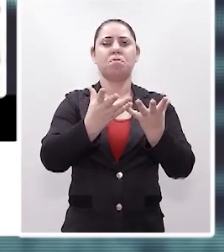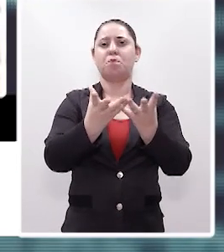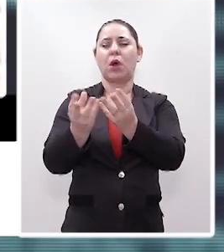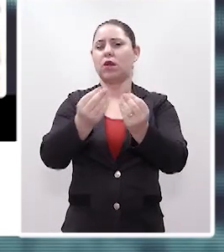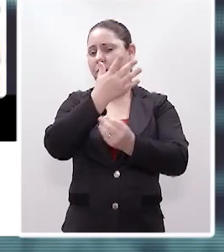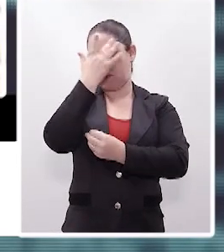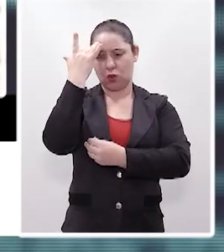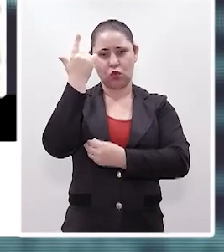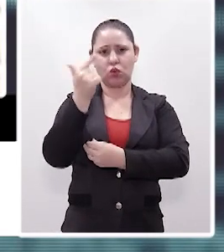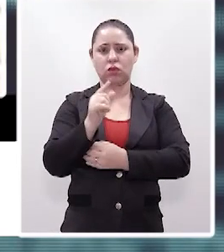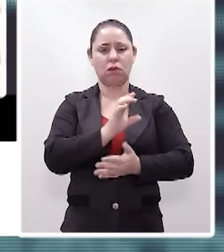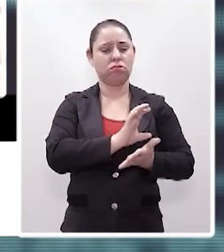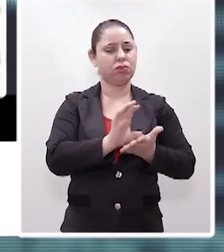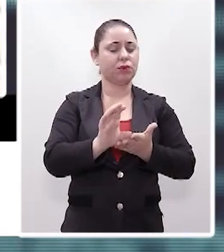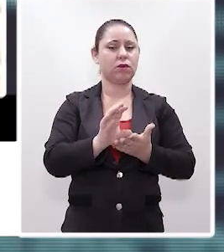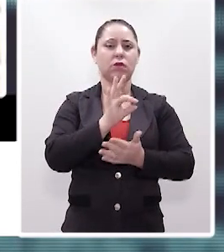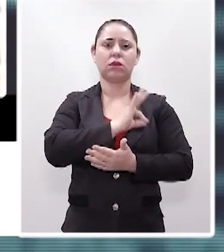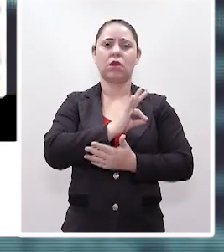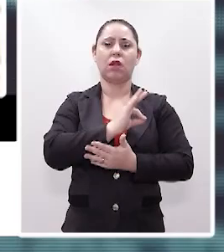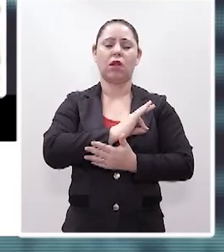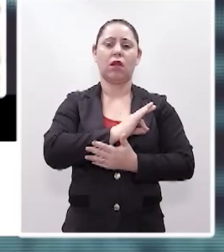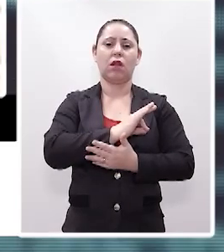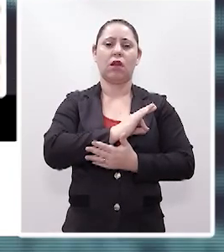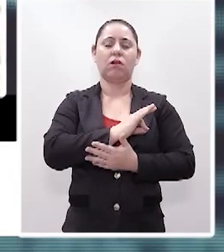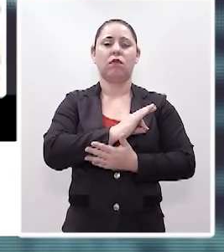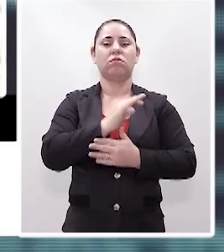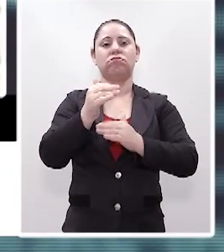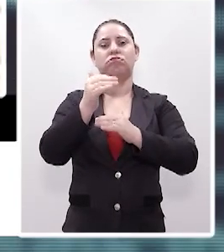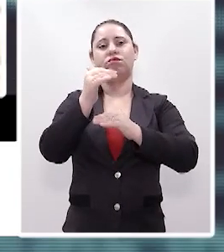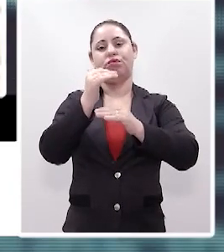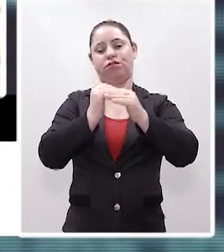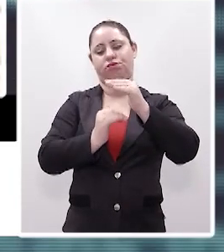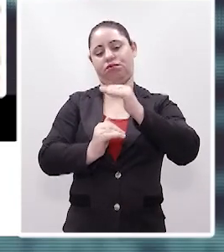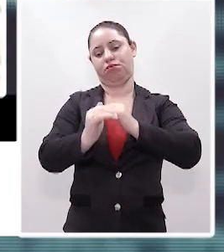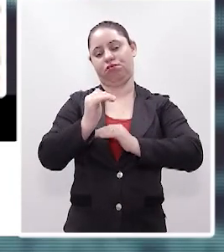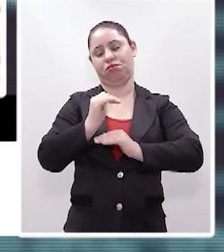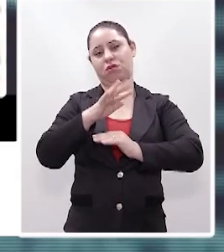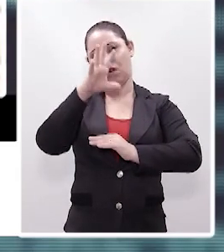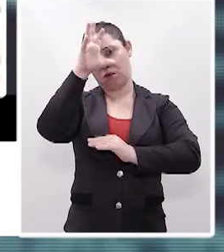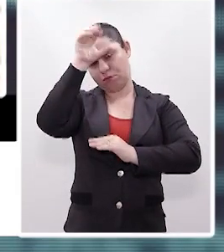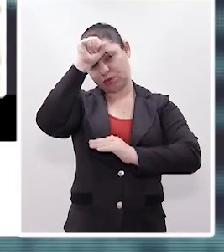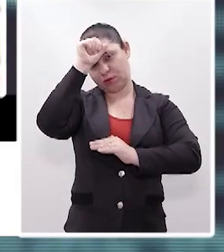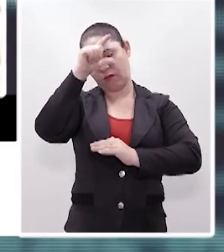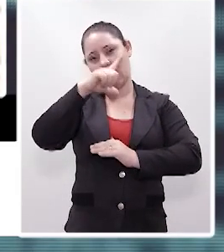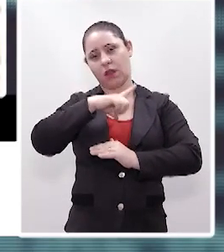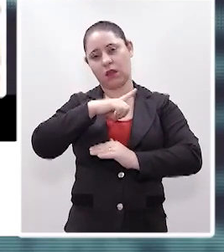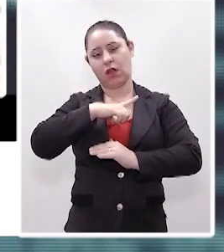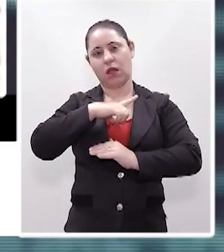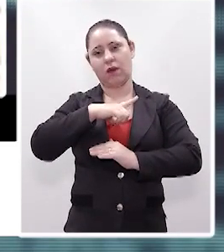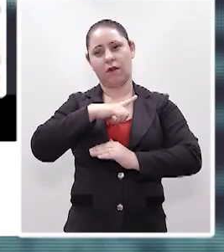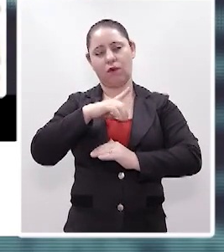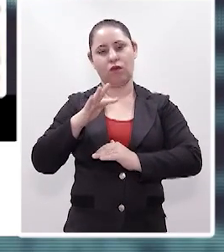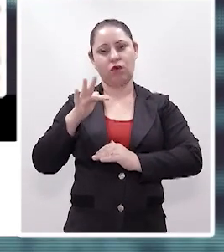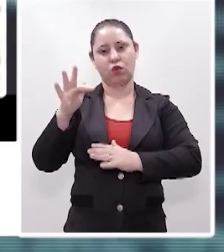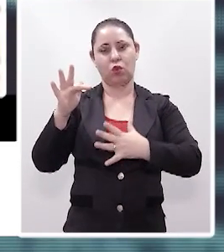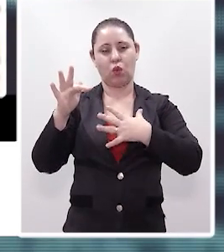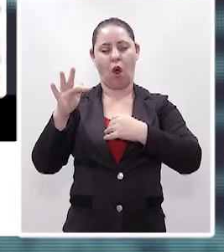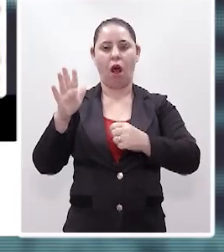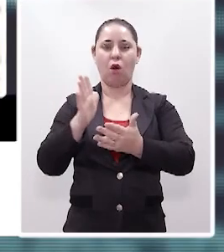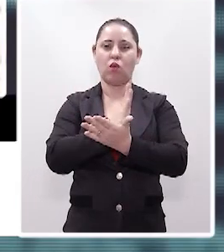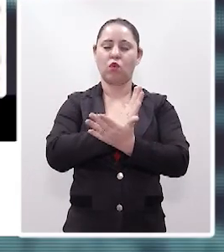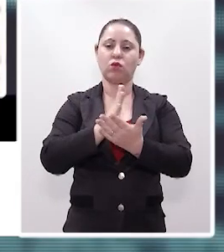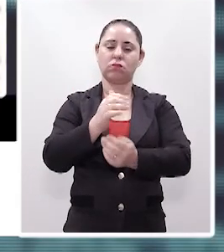que não tinha recurso, um atraso vai ter, né, Karine? Infelizmente, a gente vai ter uma geraçãozinha aí,